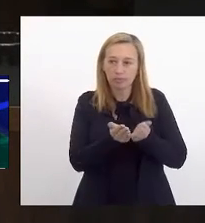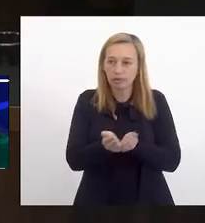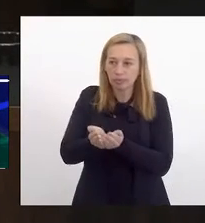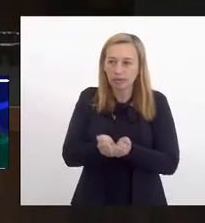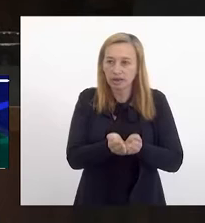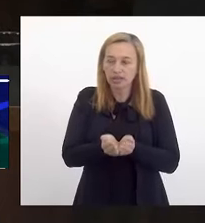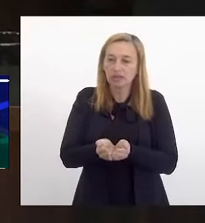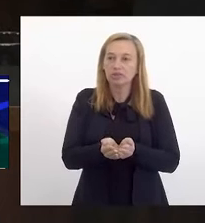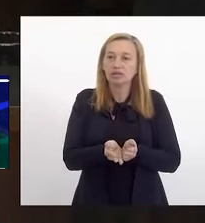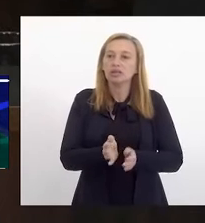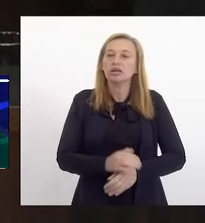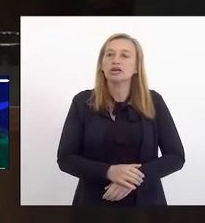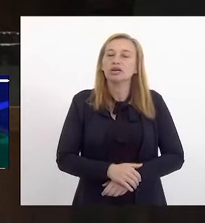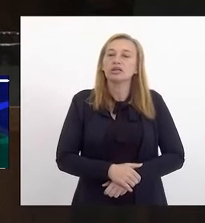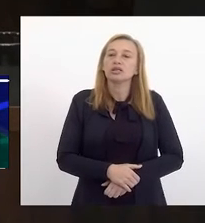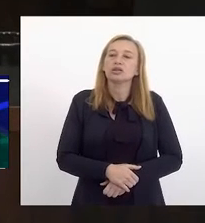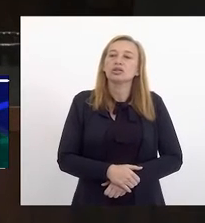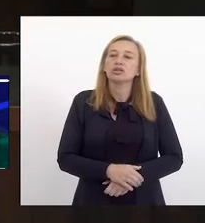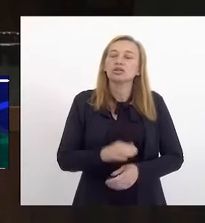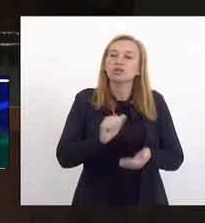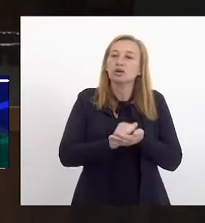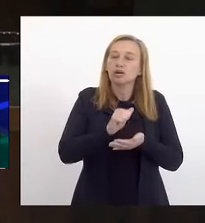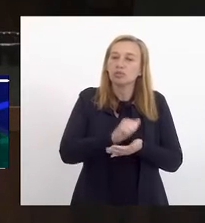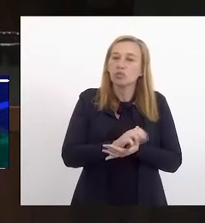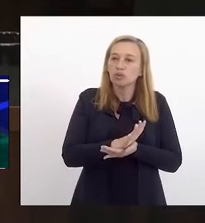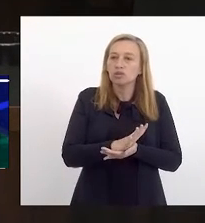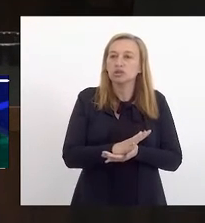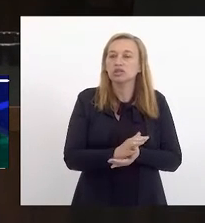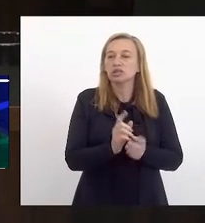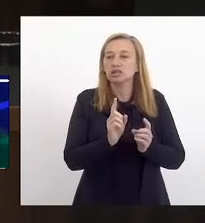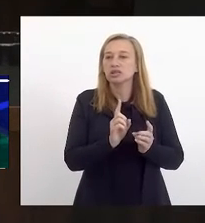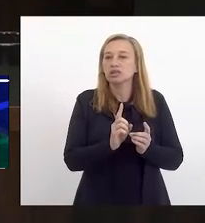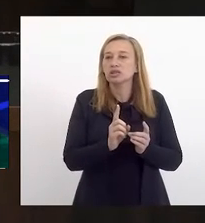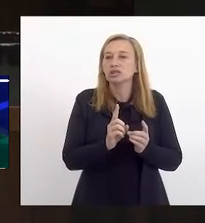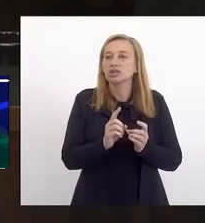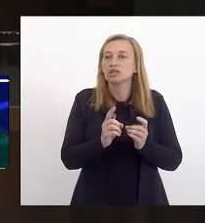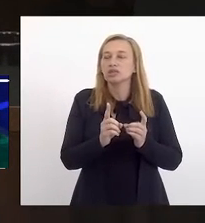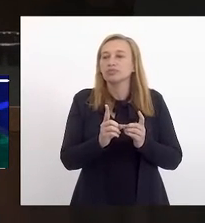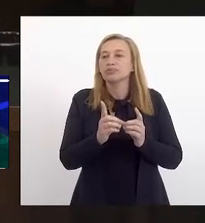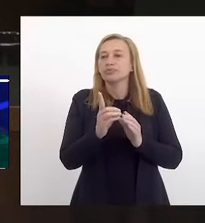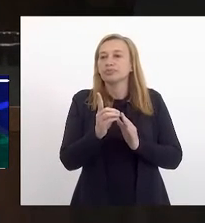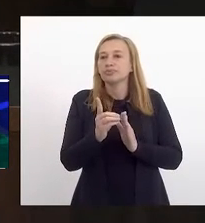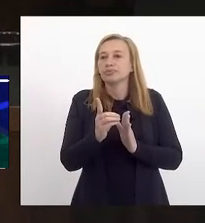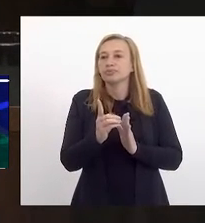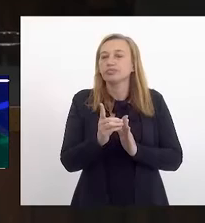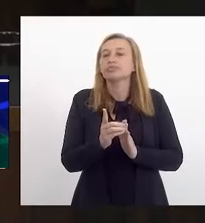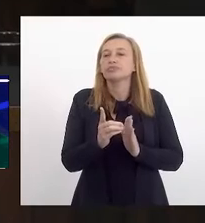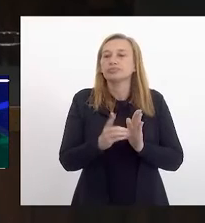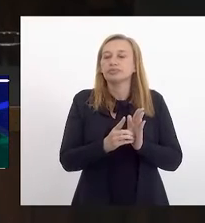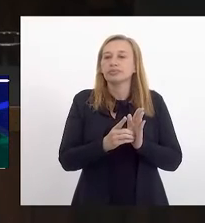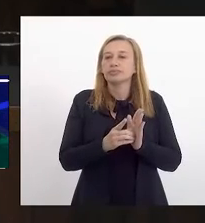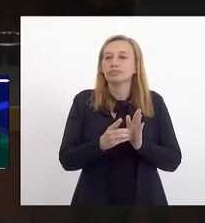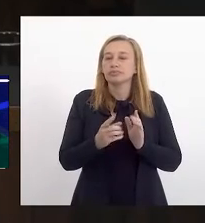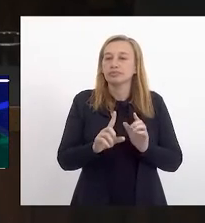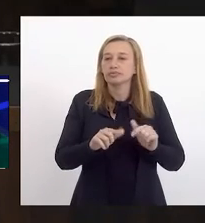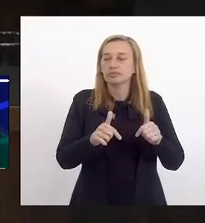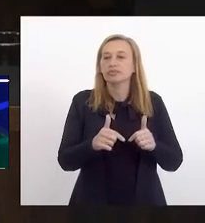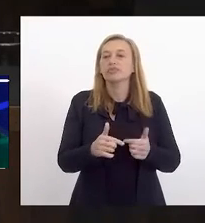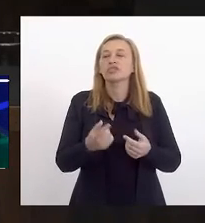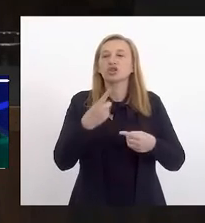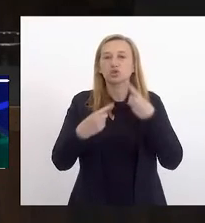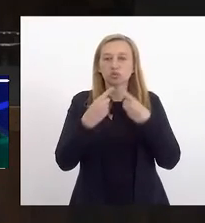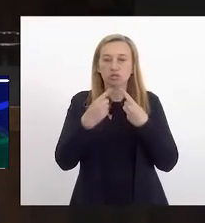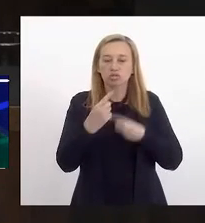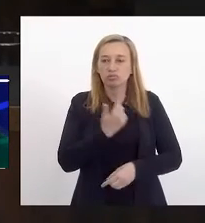que dispõe sobre a nulidade das multas de trânsito na hipótese que menciona. Em discussão. Não havendo quem queira